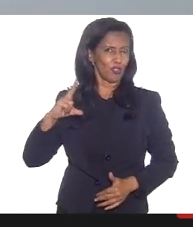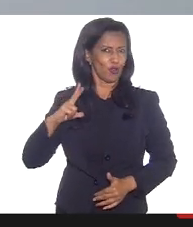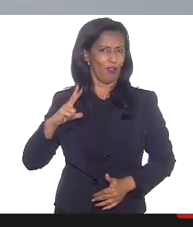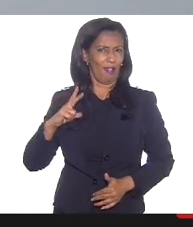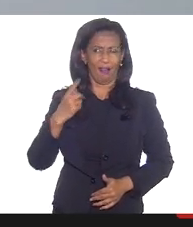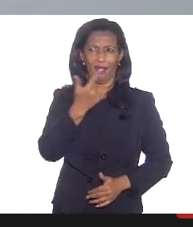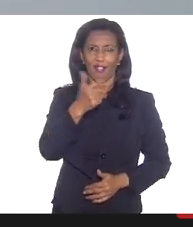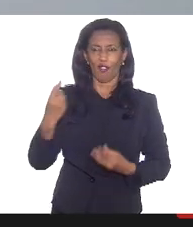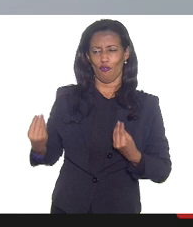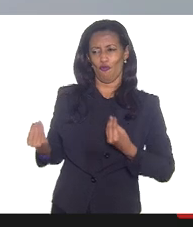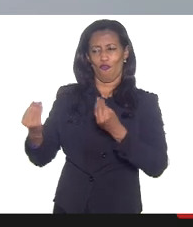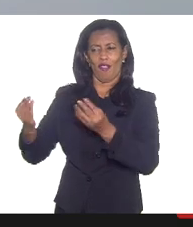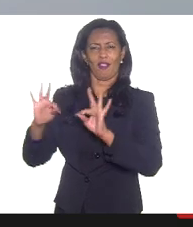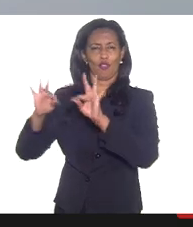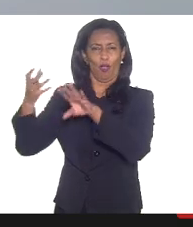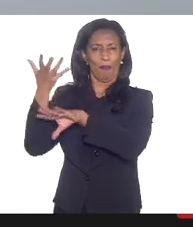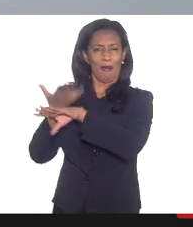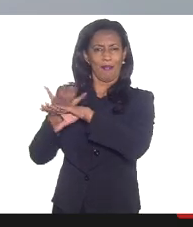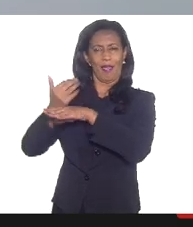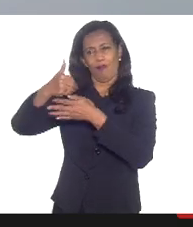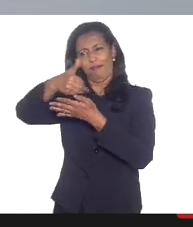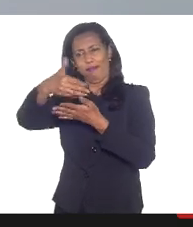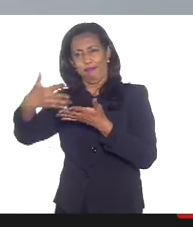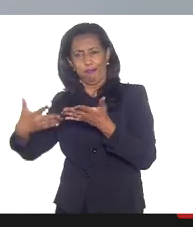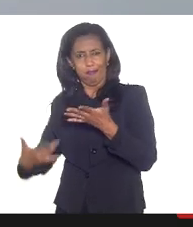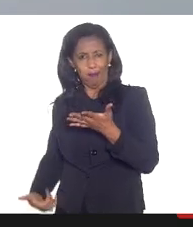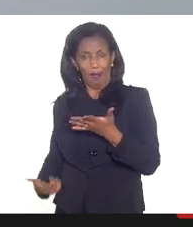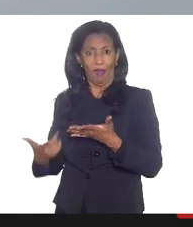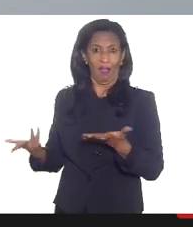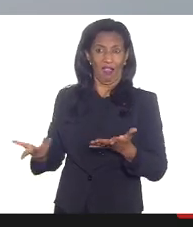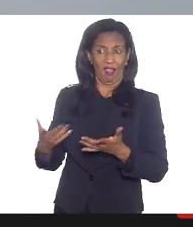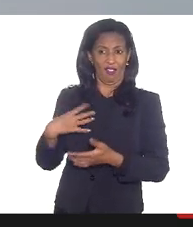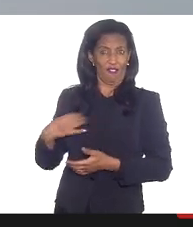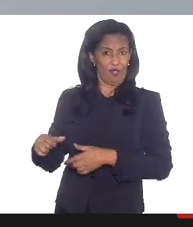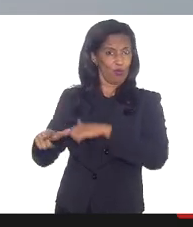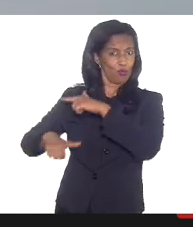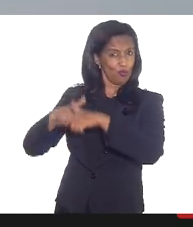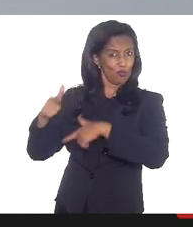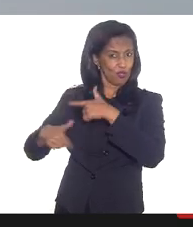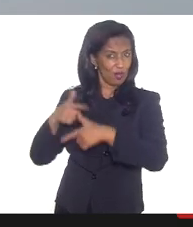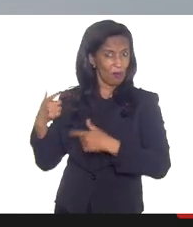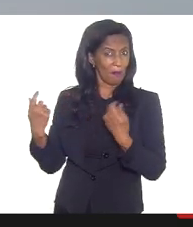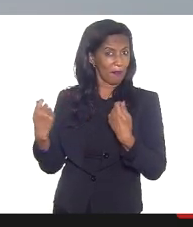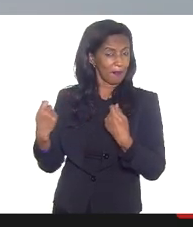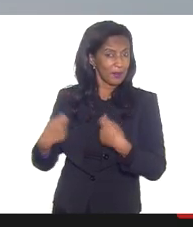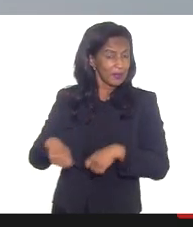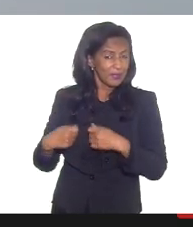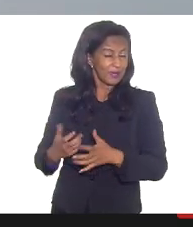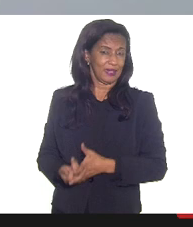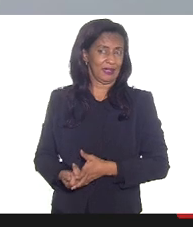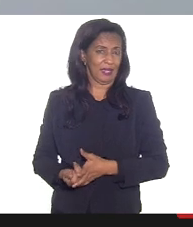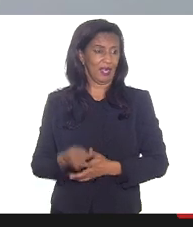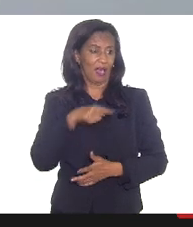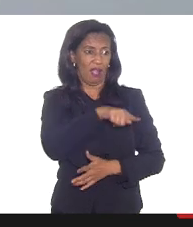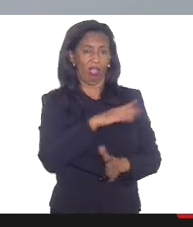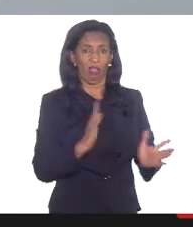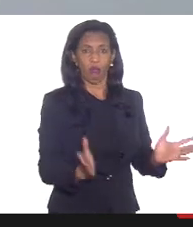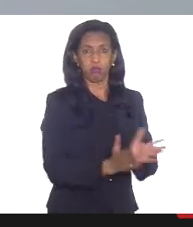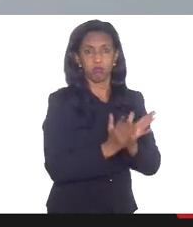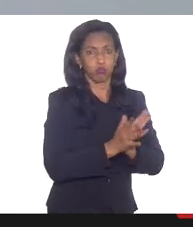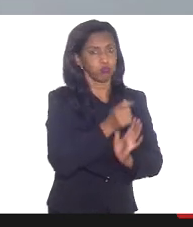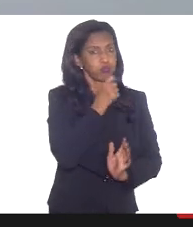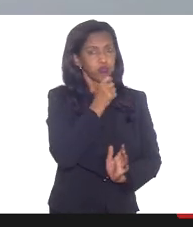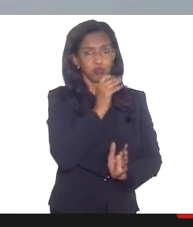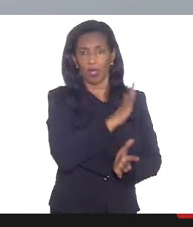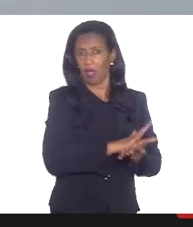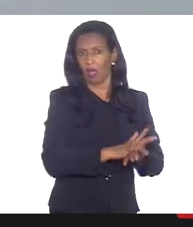não vai oferecer todos os itinerários que os filhos de trabalhadores e trabalhadoras, principalmente da periferia, não vai ter.